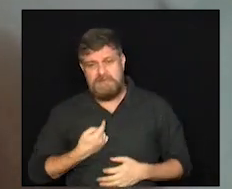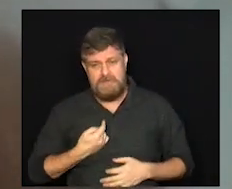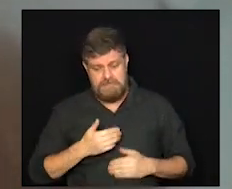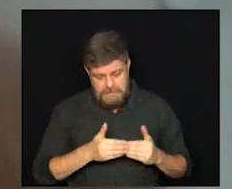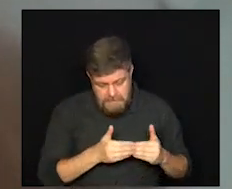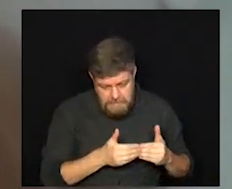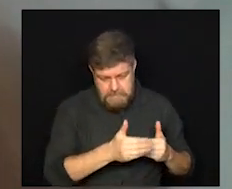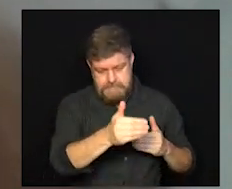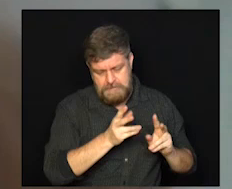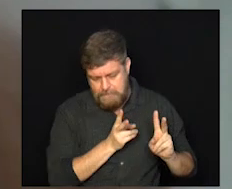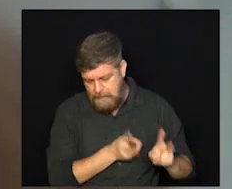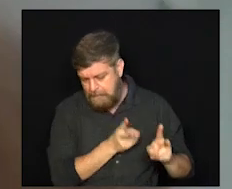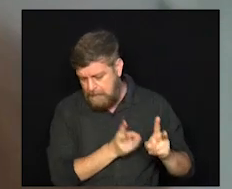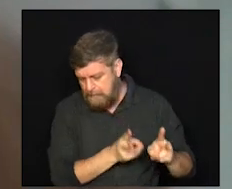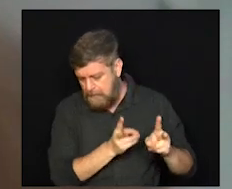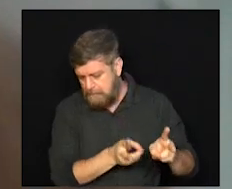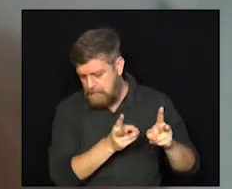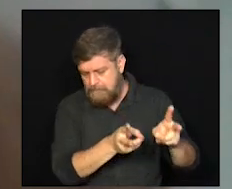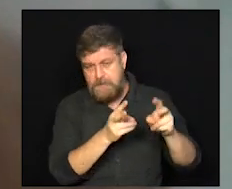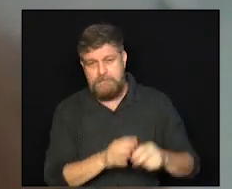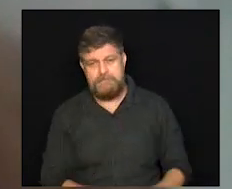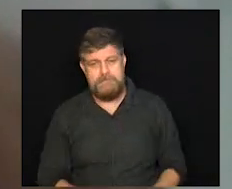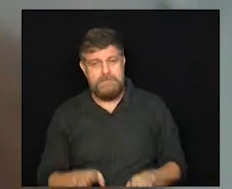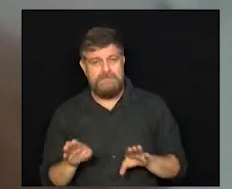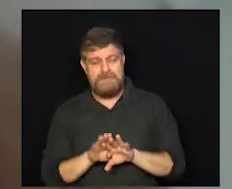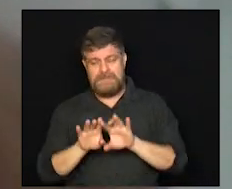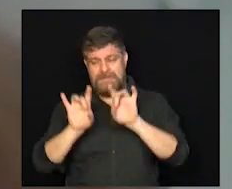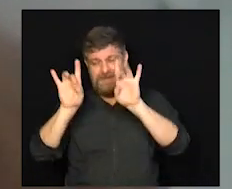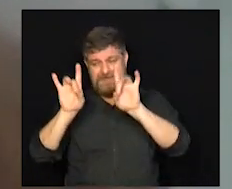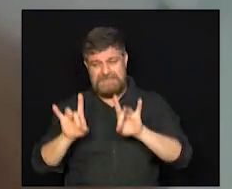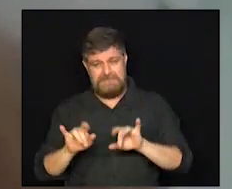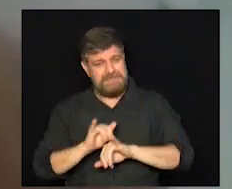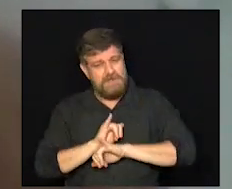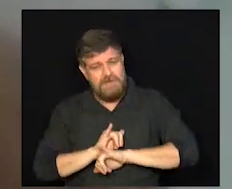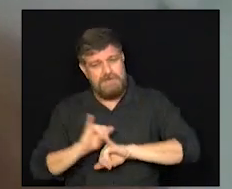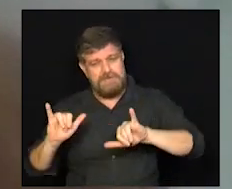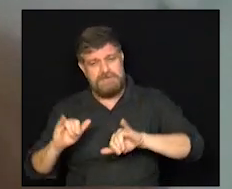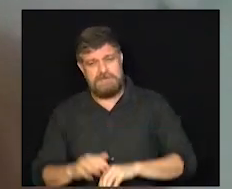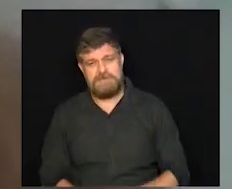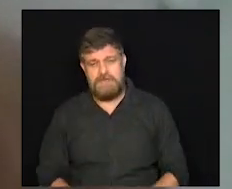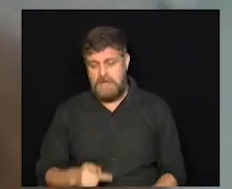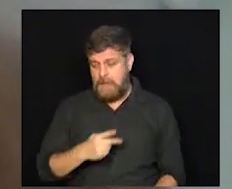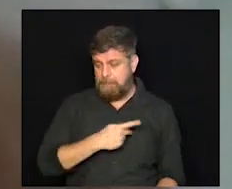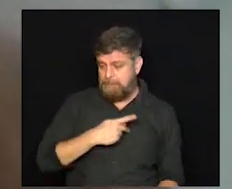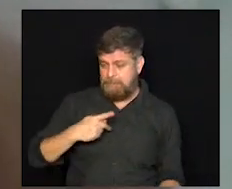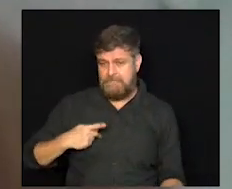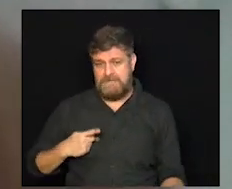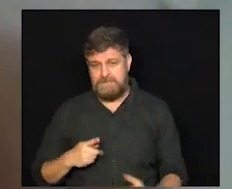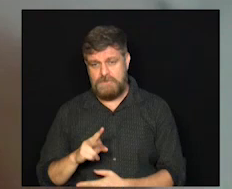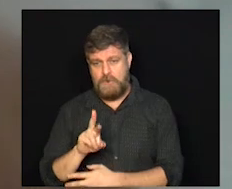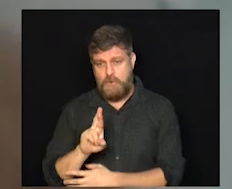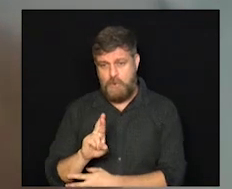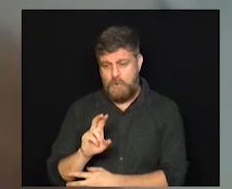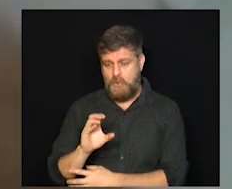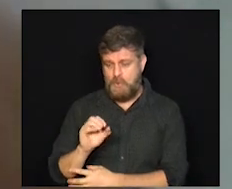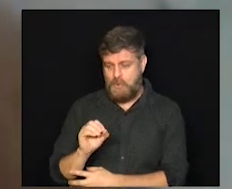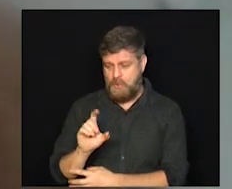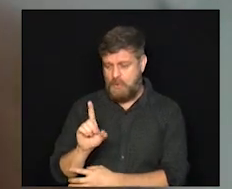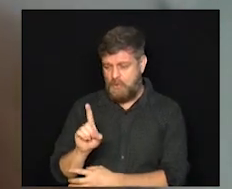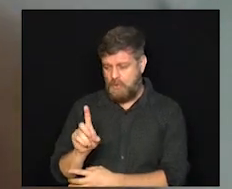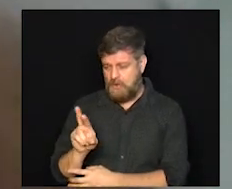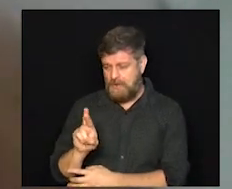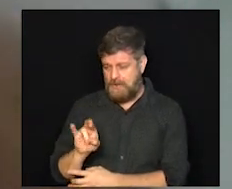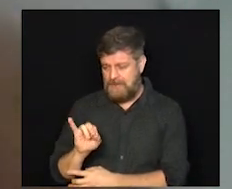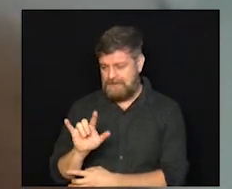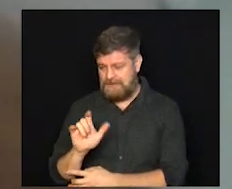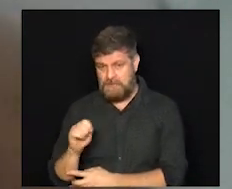poderão prosseguir fazendo. Eu queria também, de modo especial, dizer que Pastor Rodrigo, eu estou aqui aberto nós temos uma grande